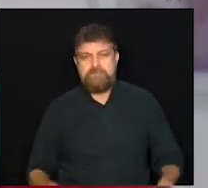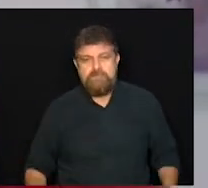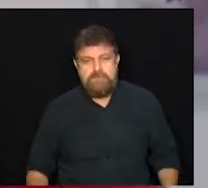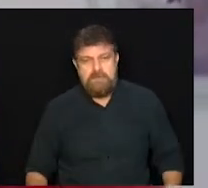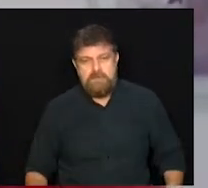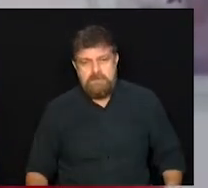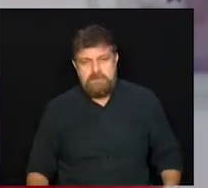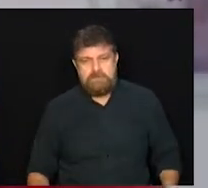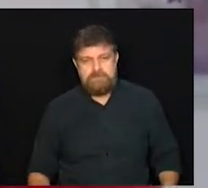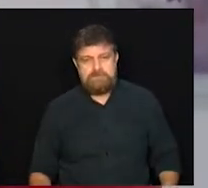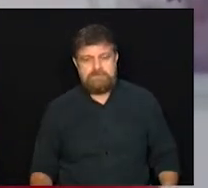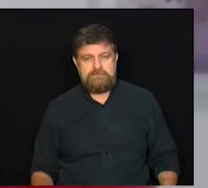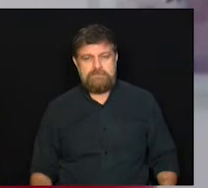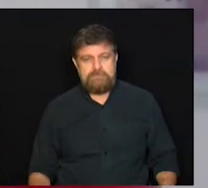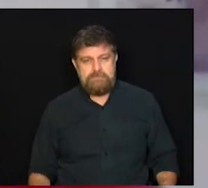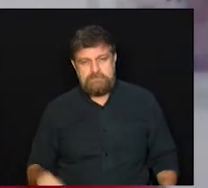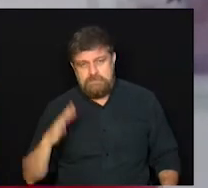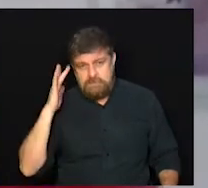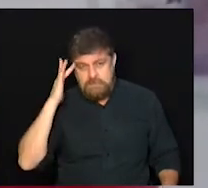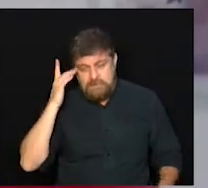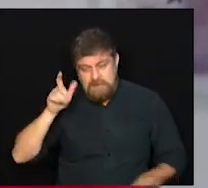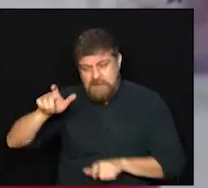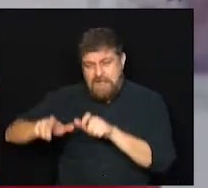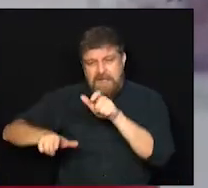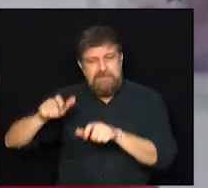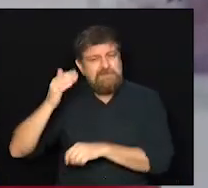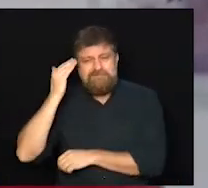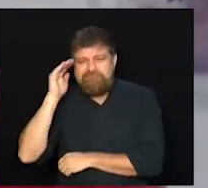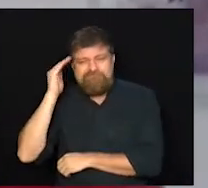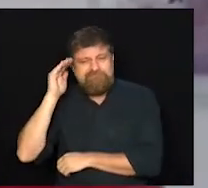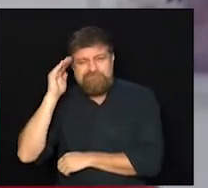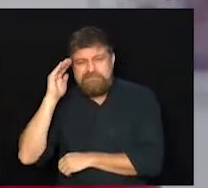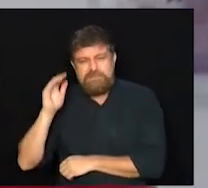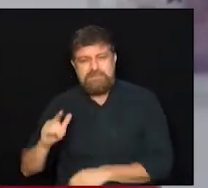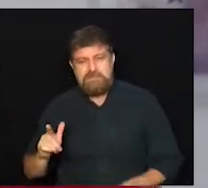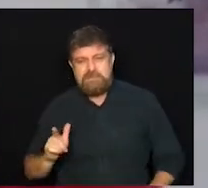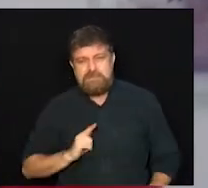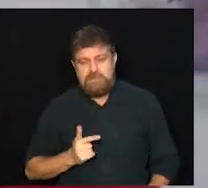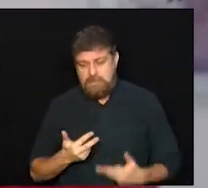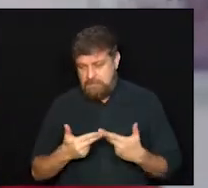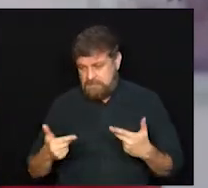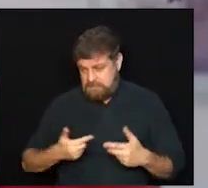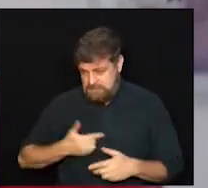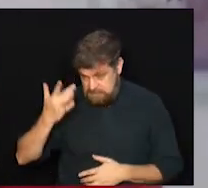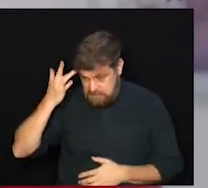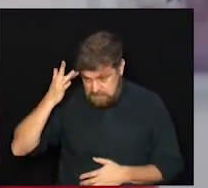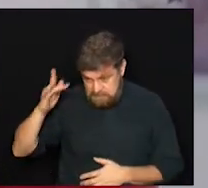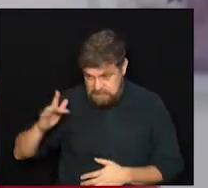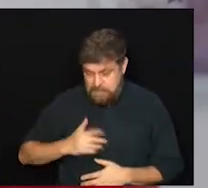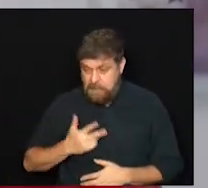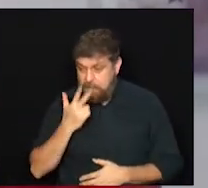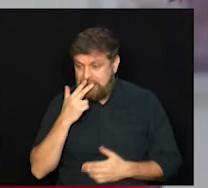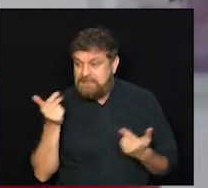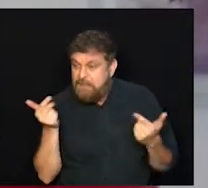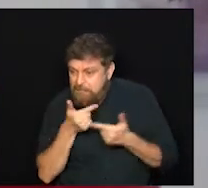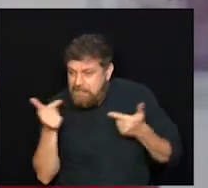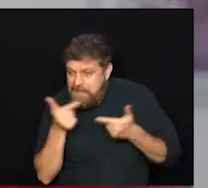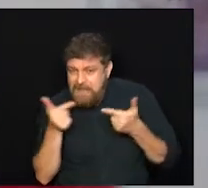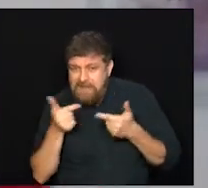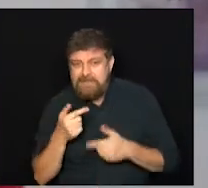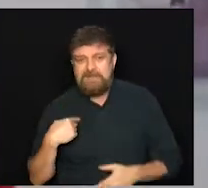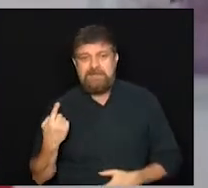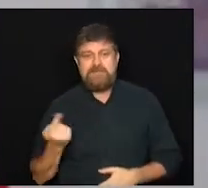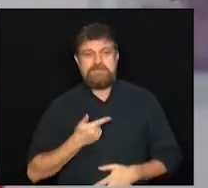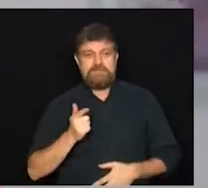não necessariamente eu acho que às vezes as pessoas entendem dessa forma. Uma coisa, não sei se vocês sabem, que é muito engraçado, a ponto de nós